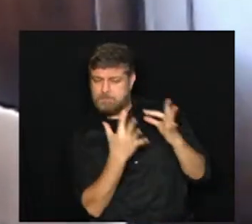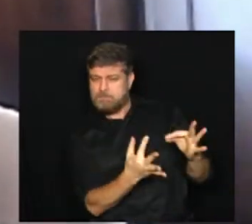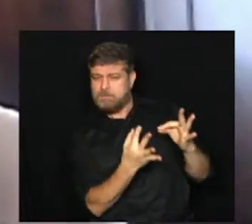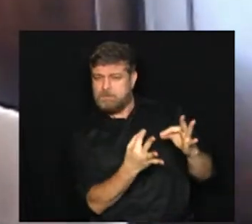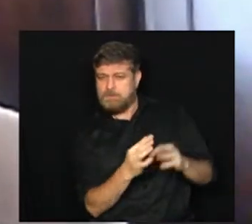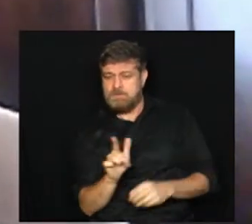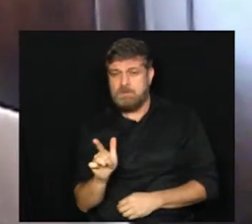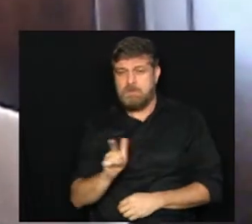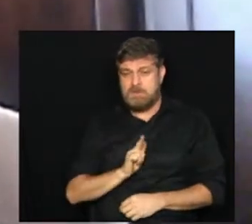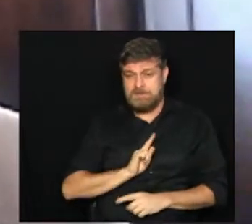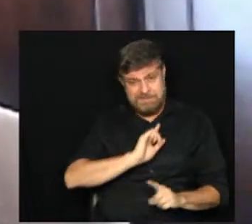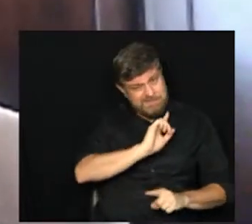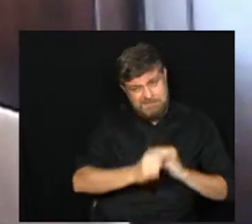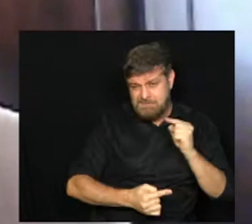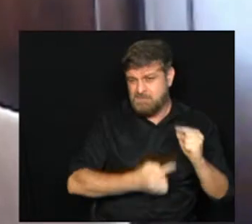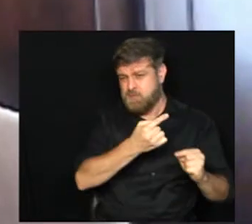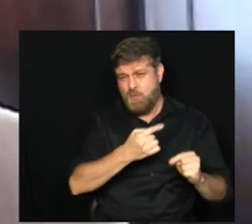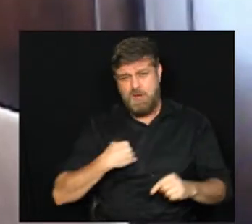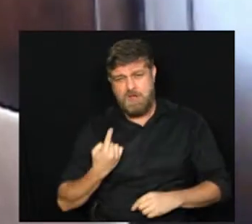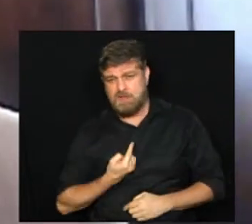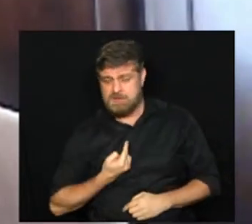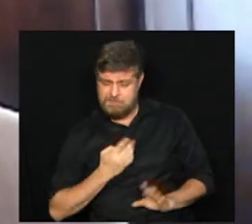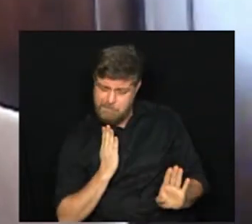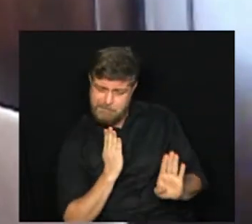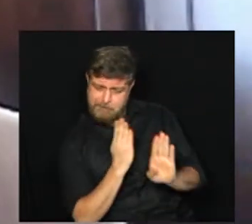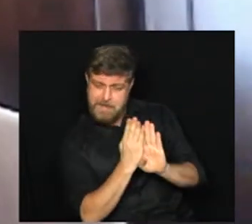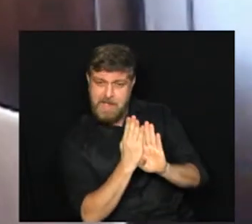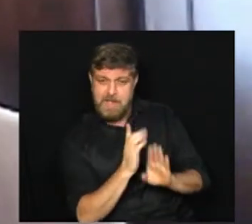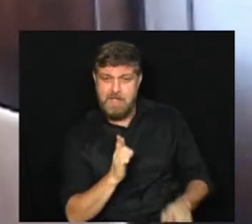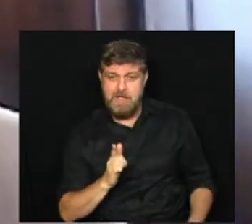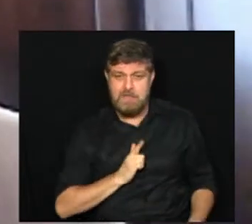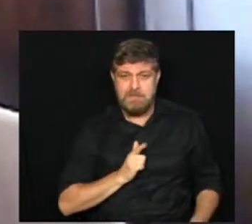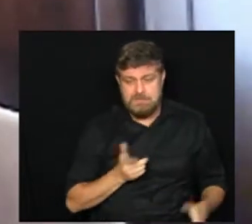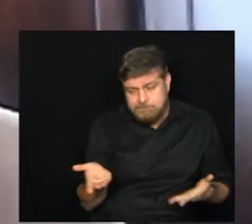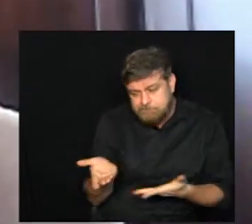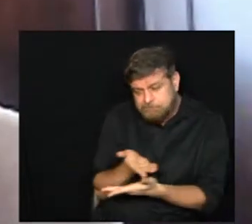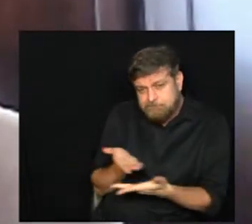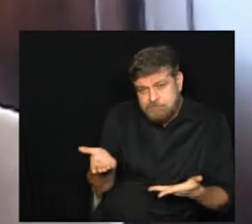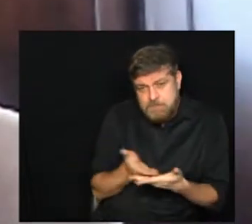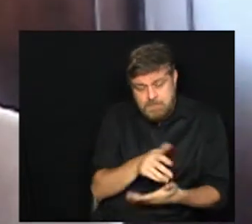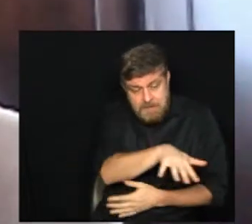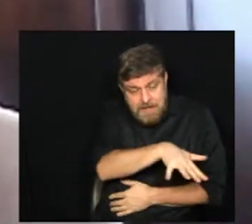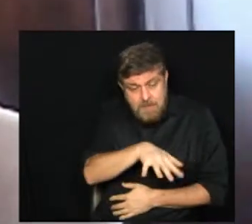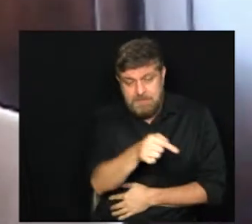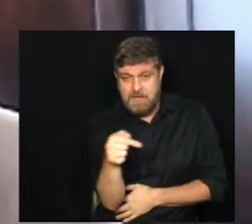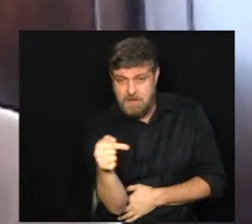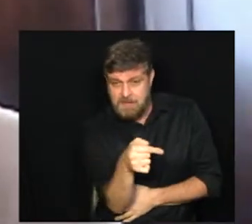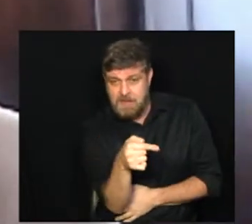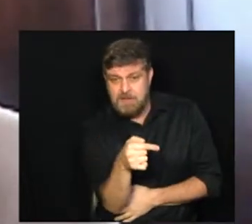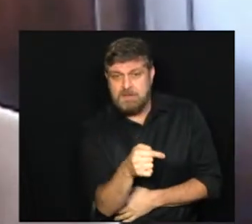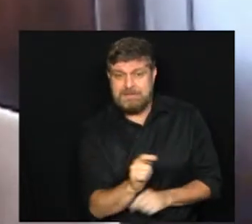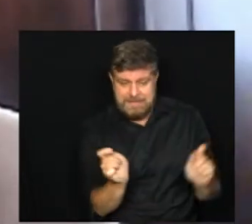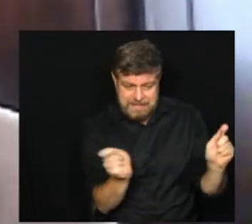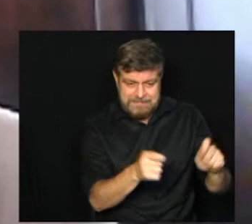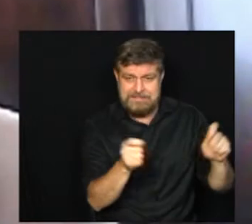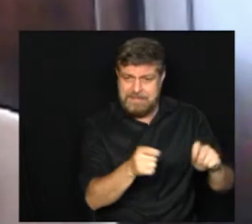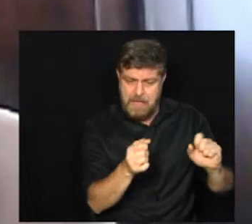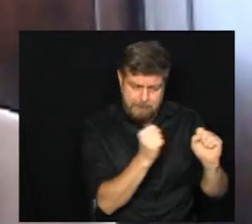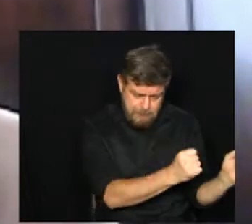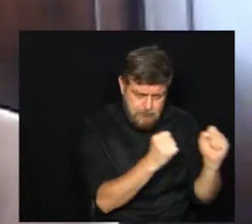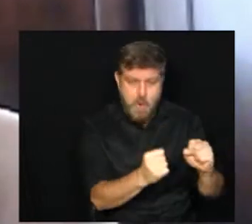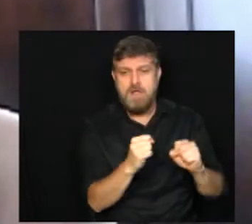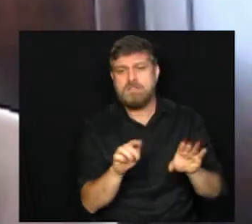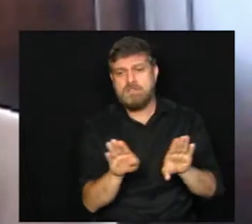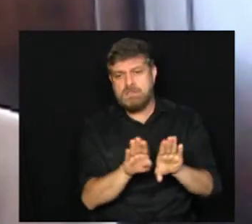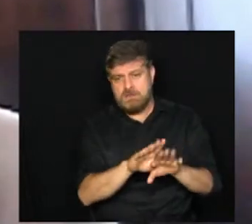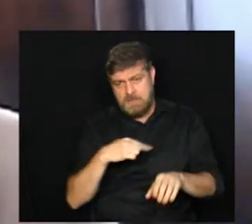partir do sucesso que a gente tem reconhecido nas micro-intersetoriais no território, como isso é potente, e é isso que a gente